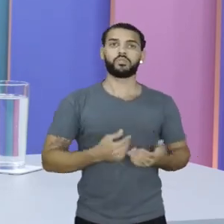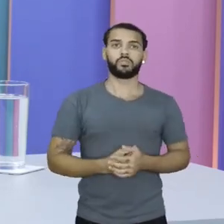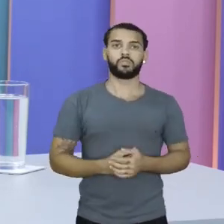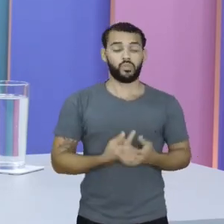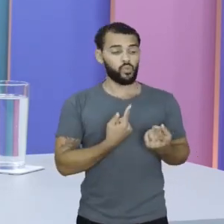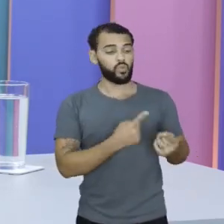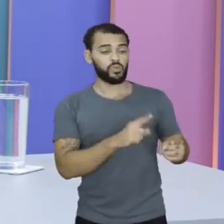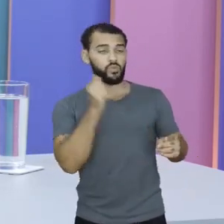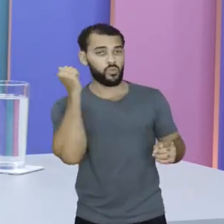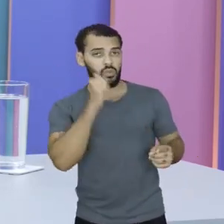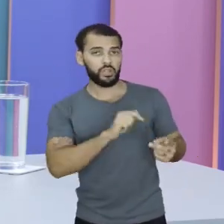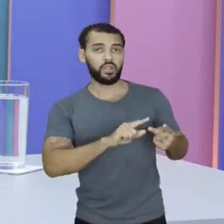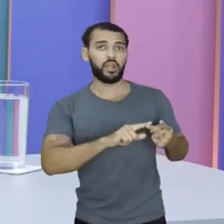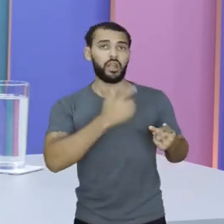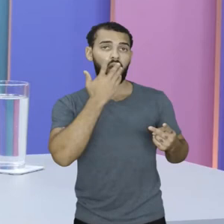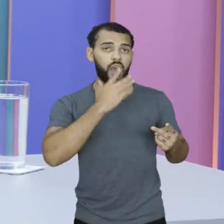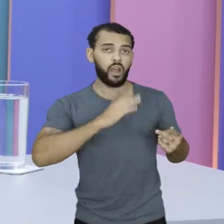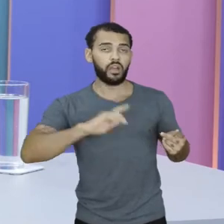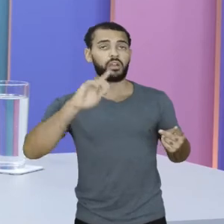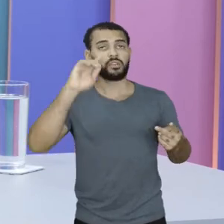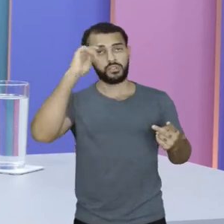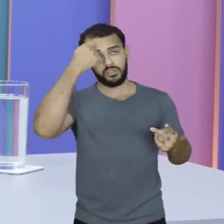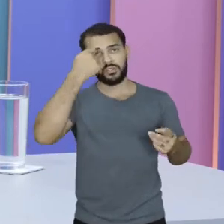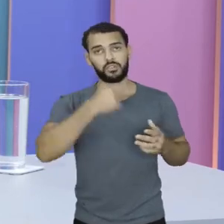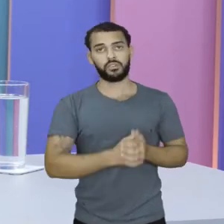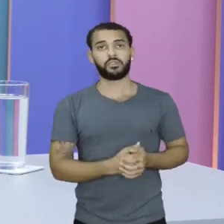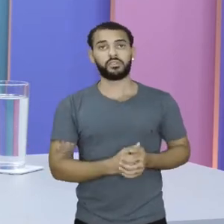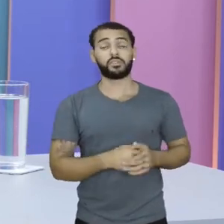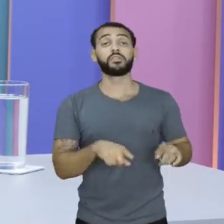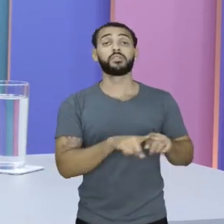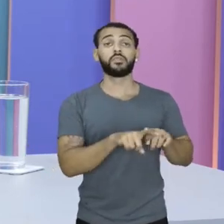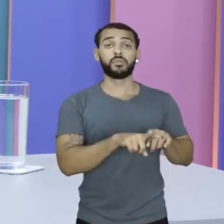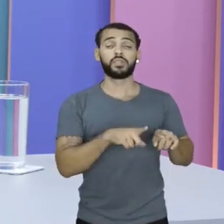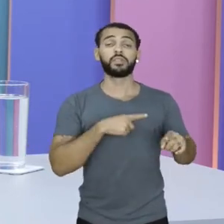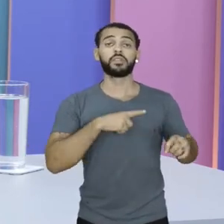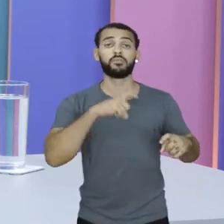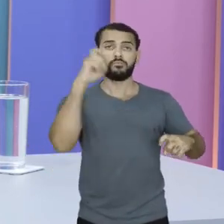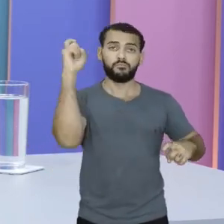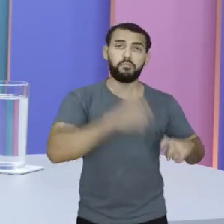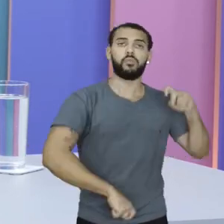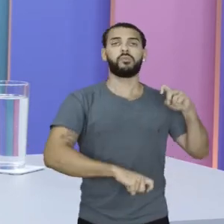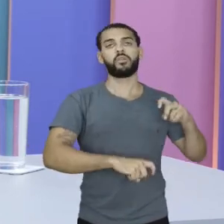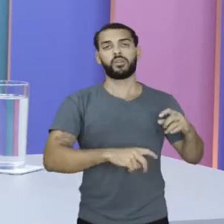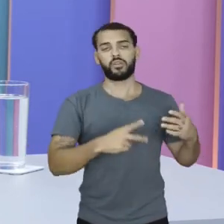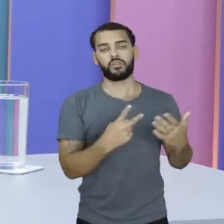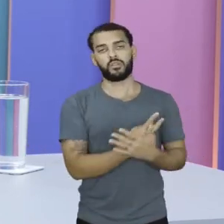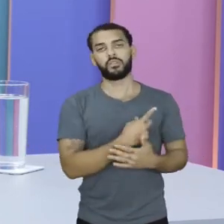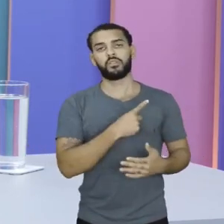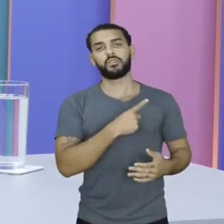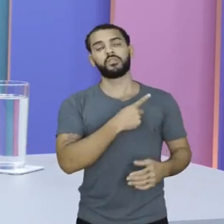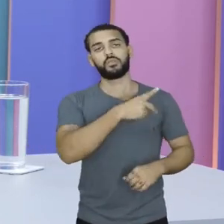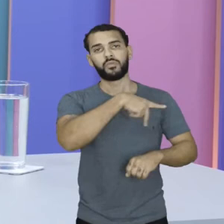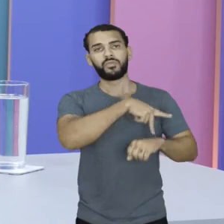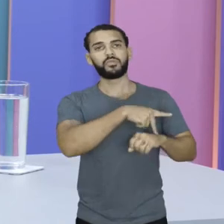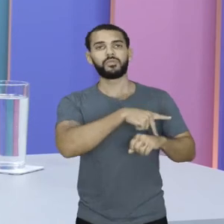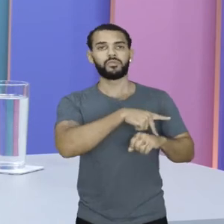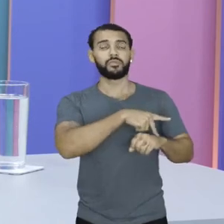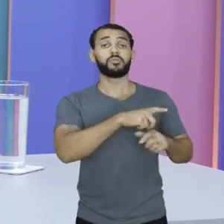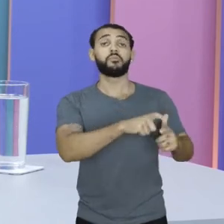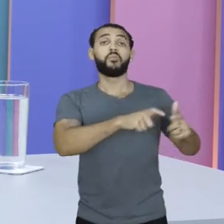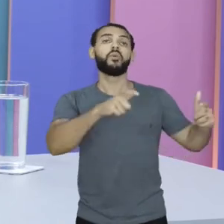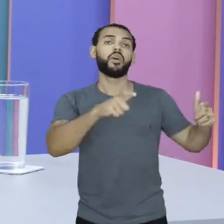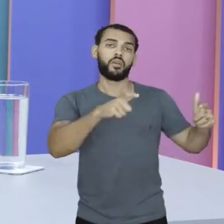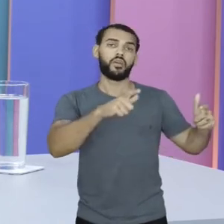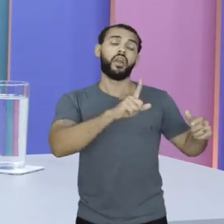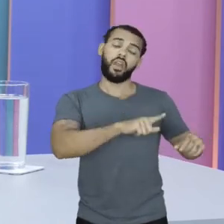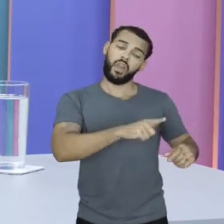né? Grande parte, a maioria dos estupros que se dão no nosso país se dão sobre meninas negras,